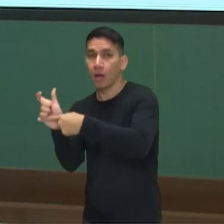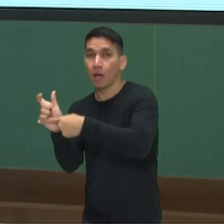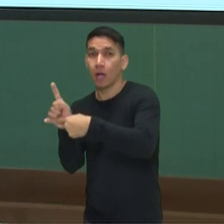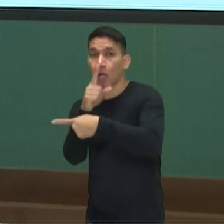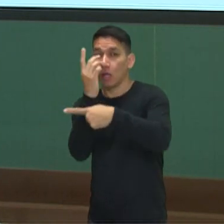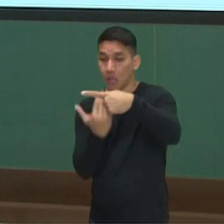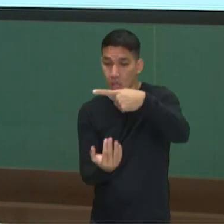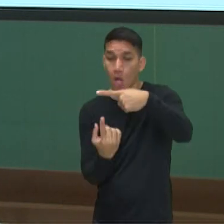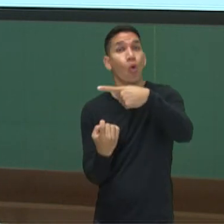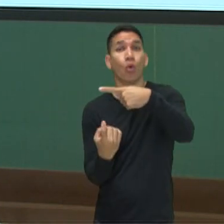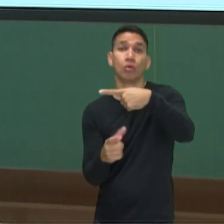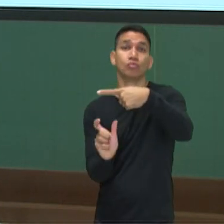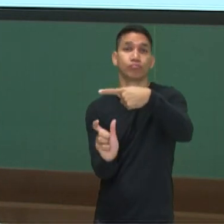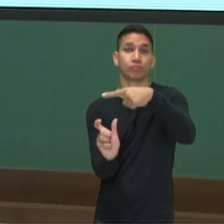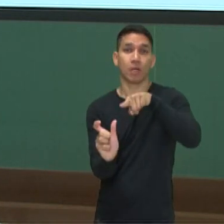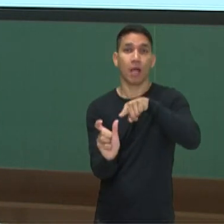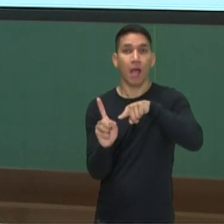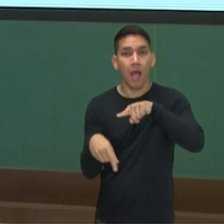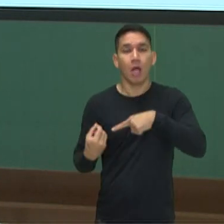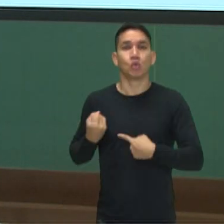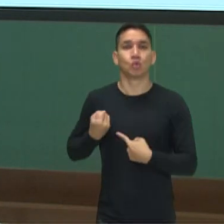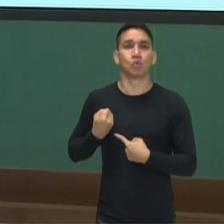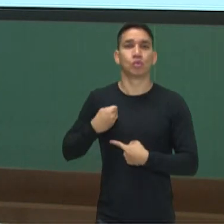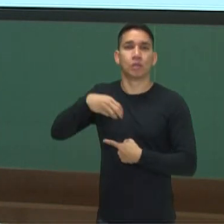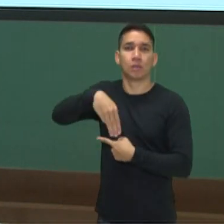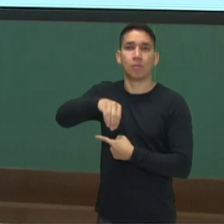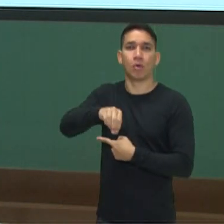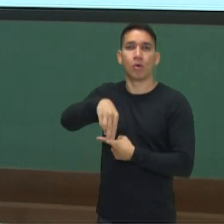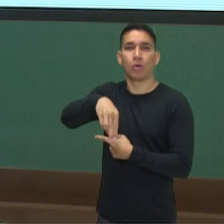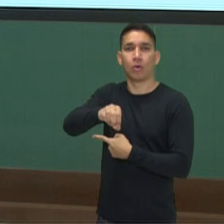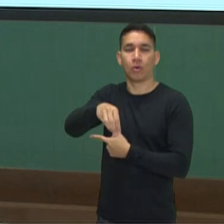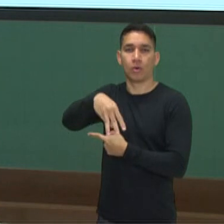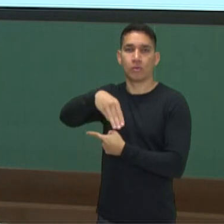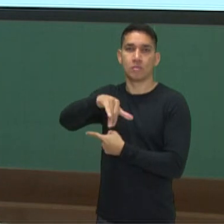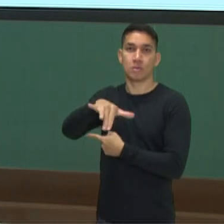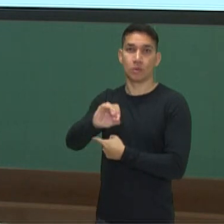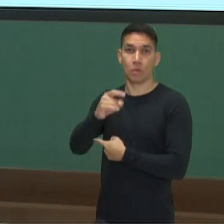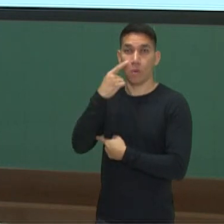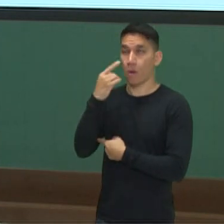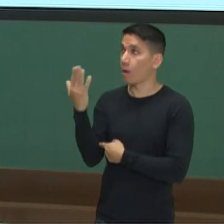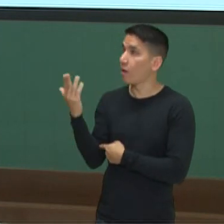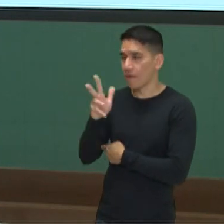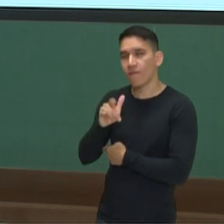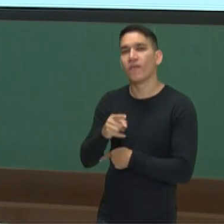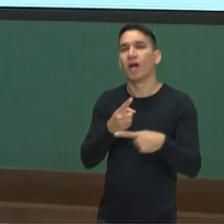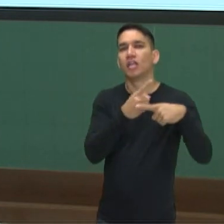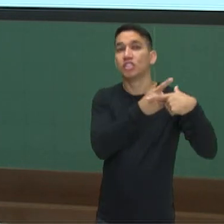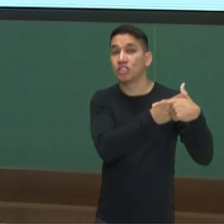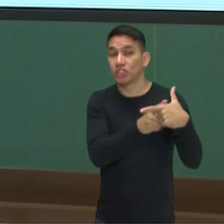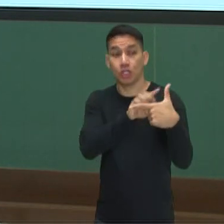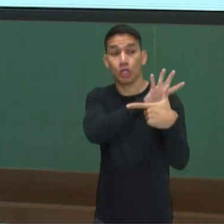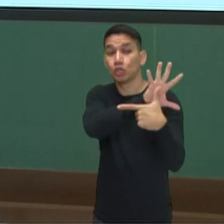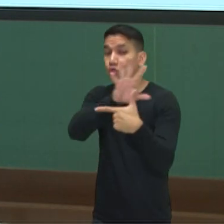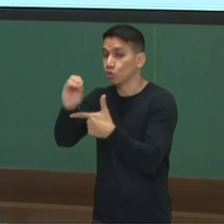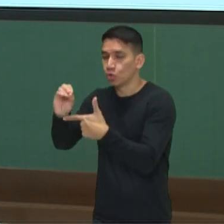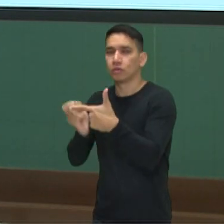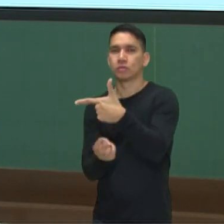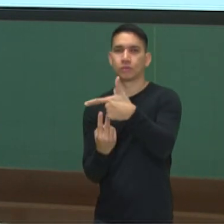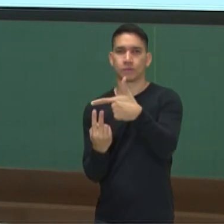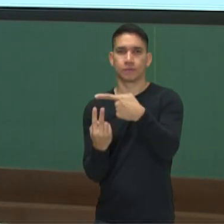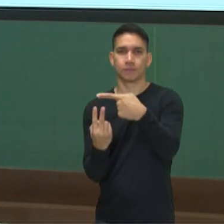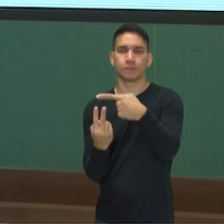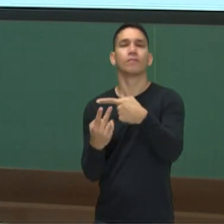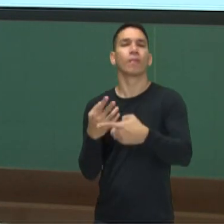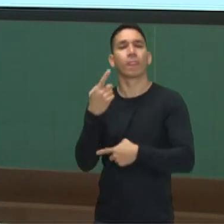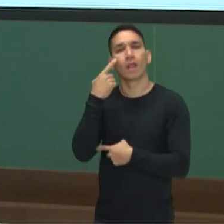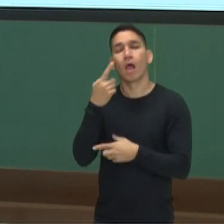único monômio, que é o número. O número 2 é um monômio, né? Então, eu vou dividir todo mundo por 2. Antes disso, vamos trabalhar